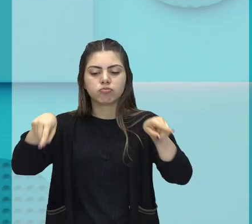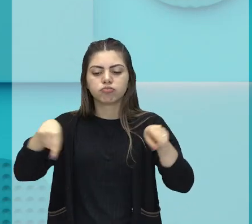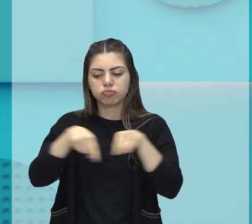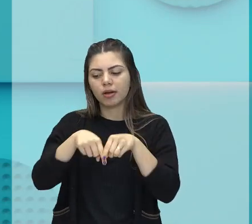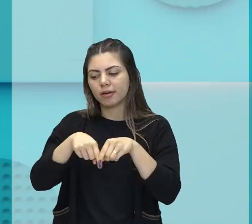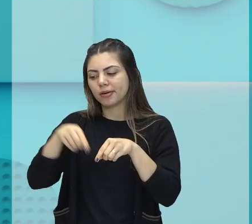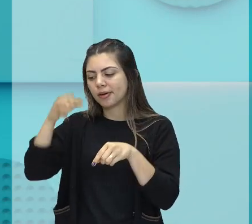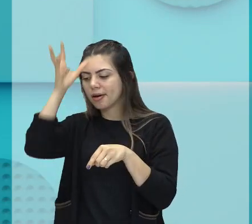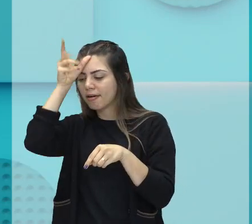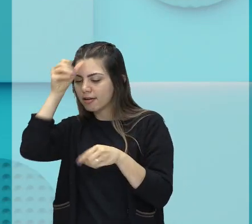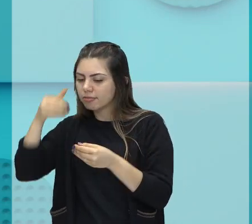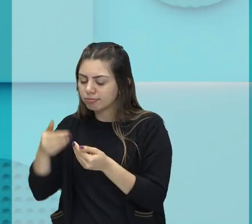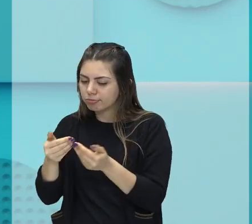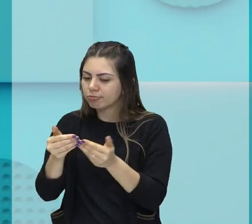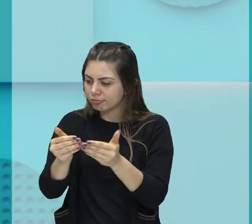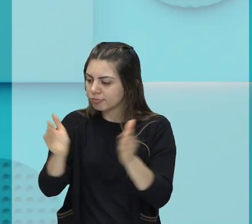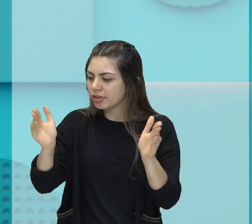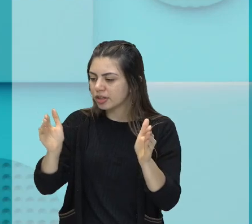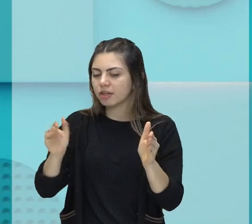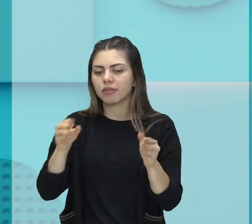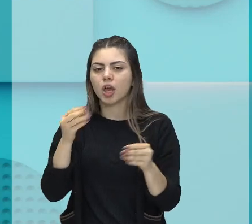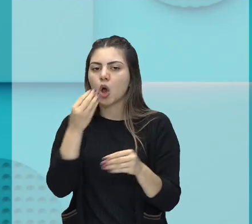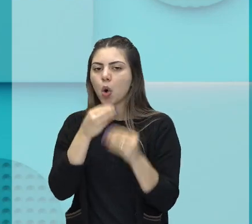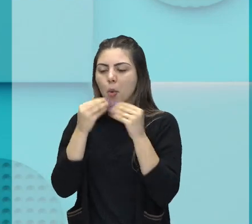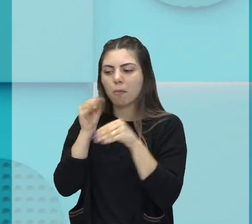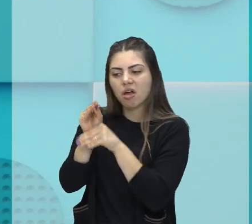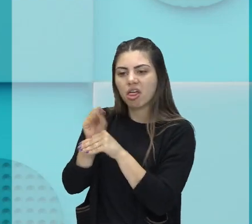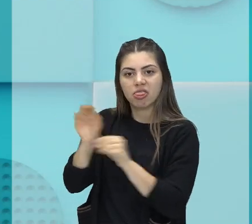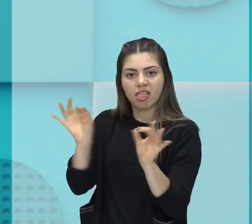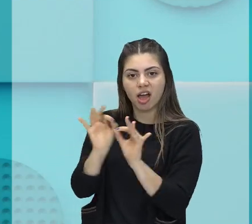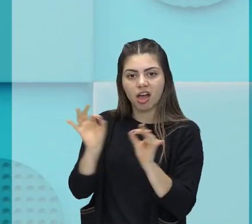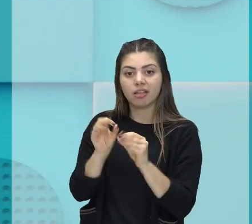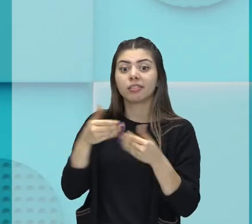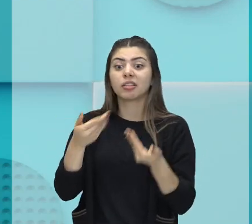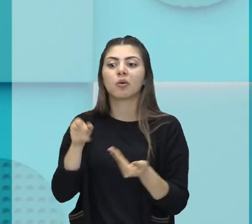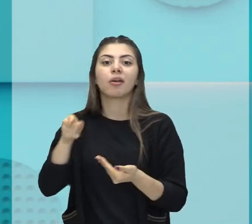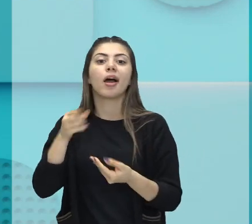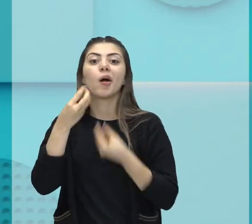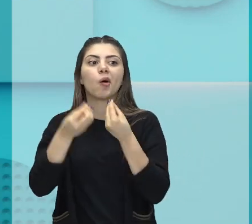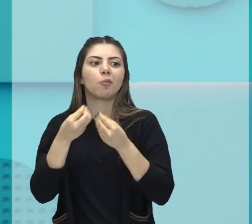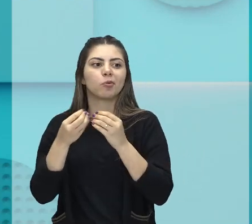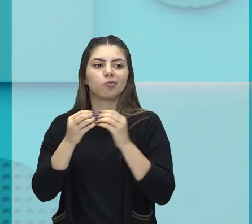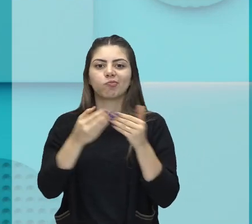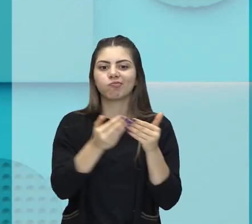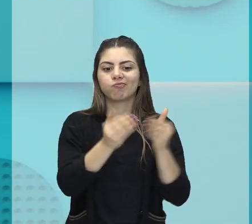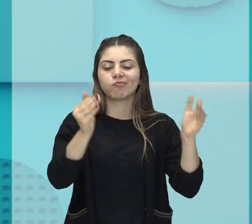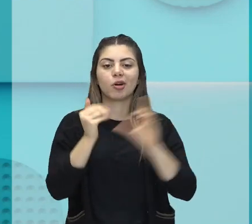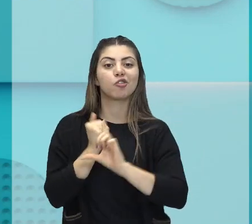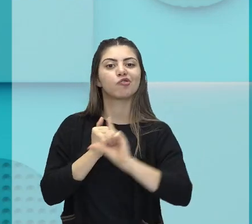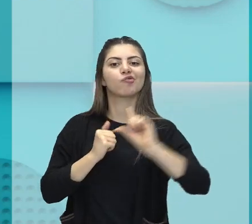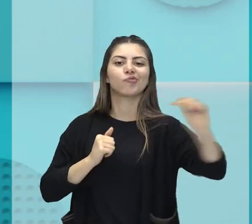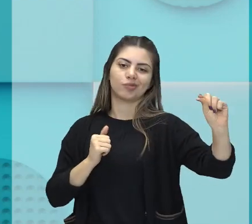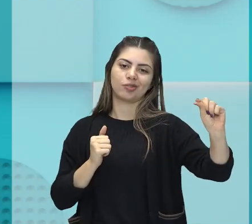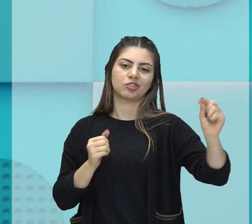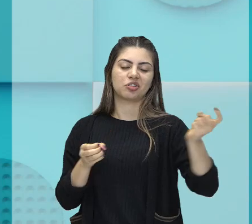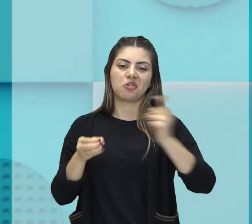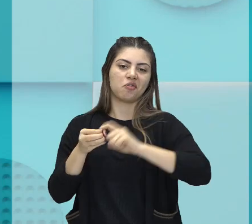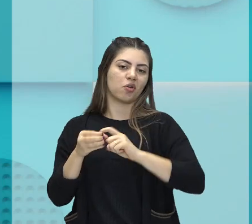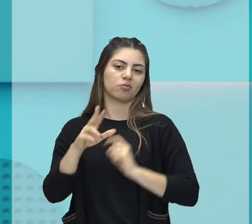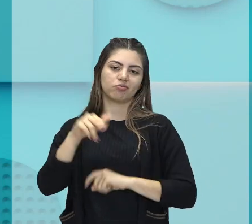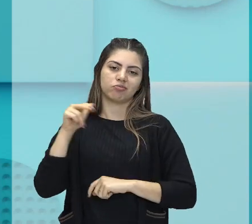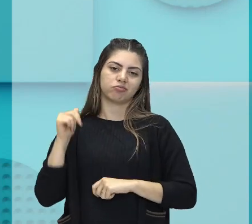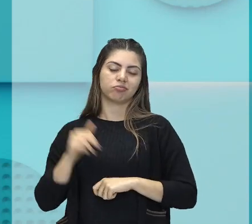no quintal, sem lhe dar comida, a galinha acaba escapando e indo embora, nunca